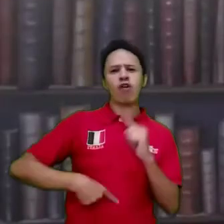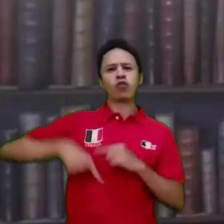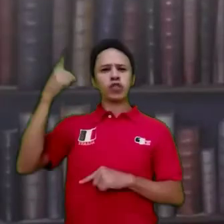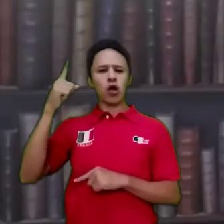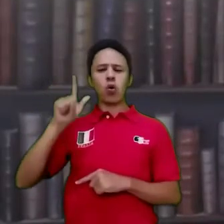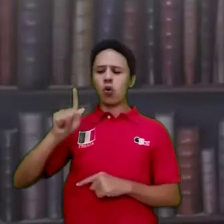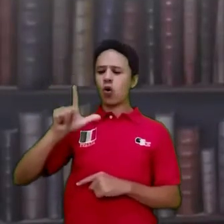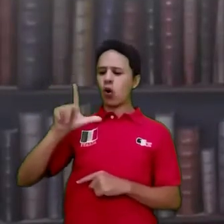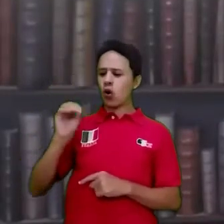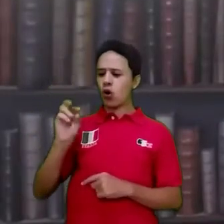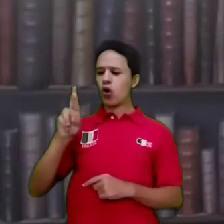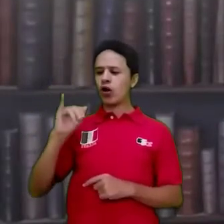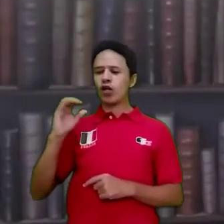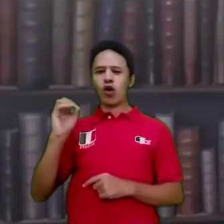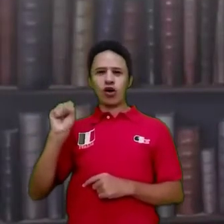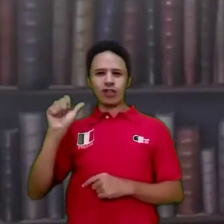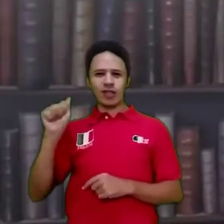Revolução Gloriosa, entre